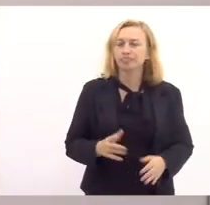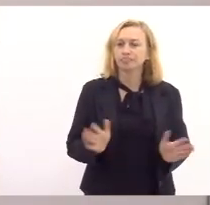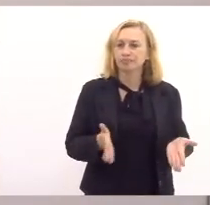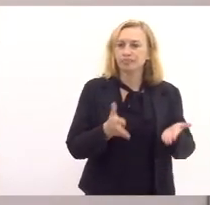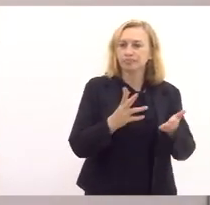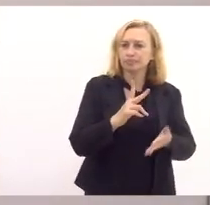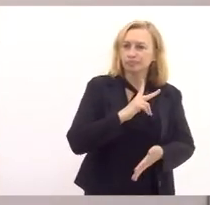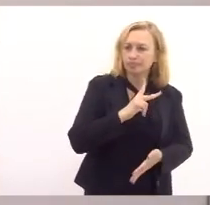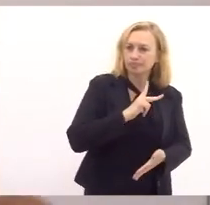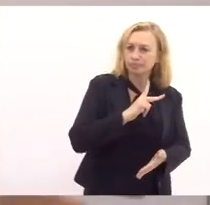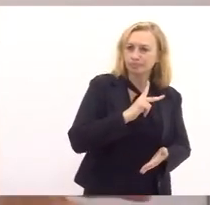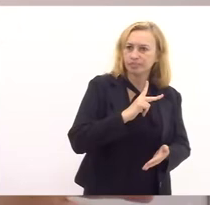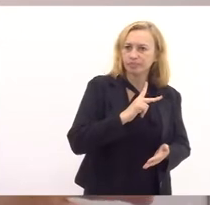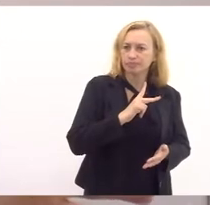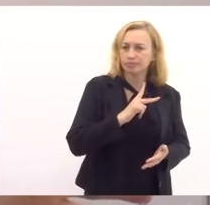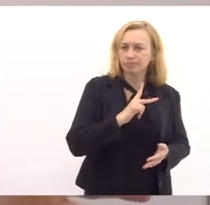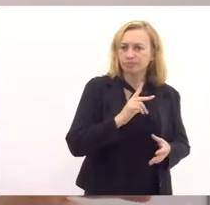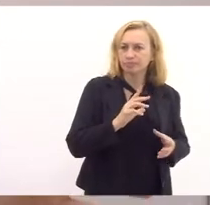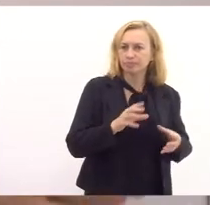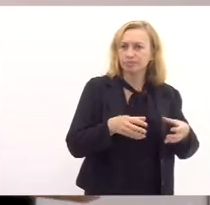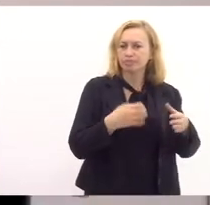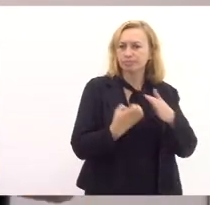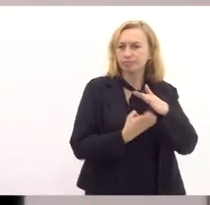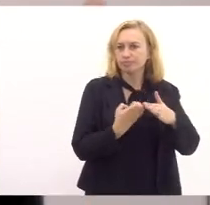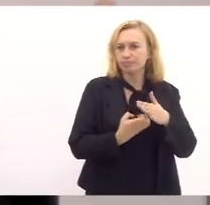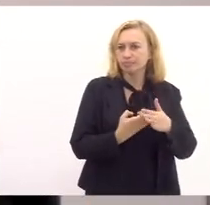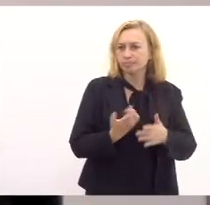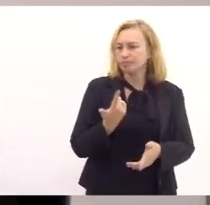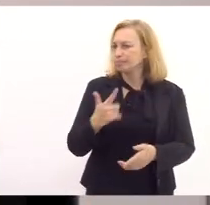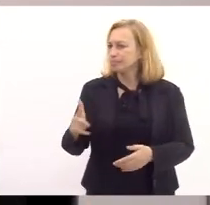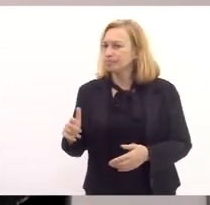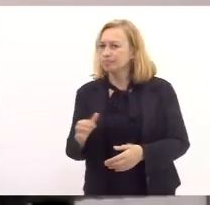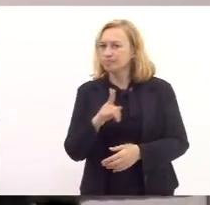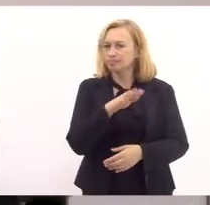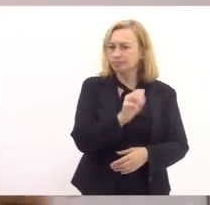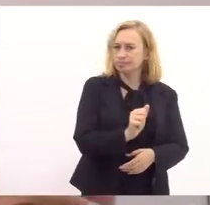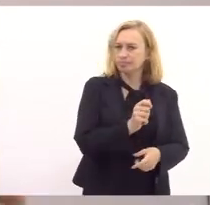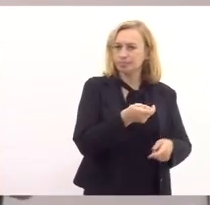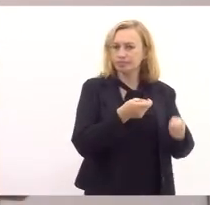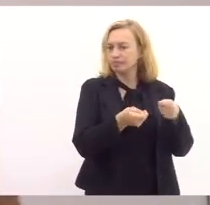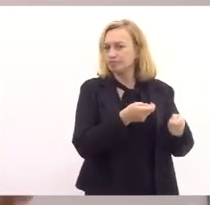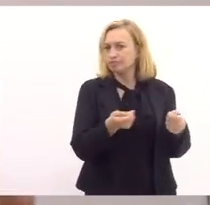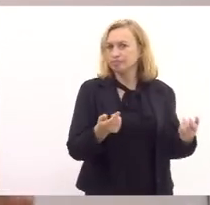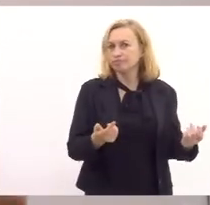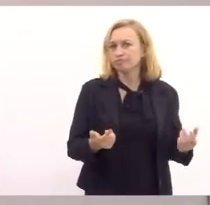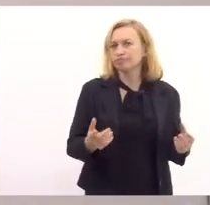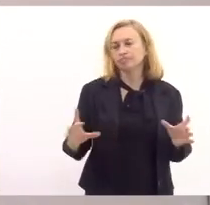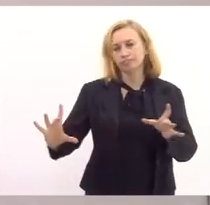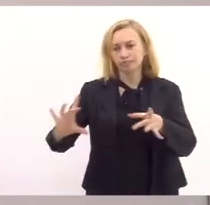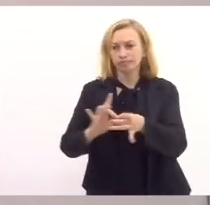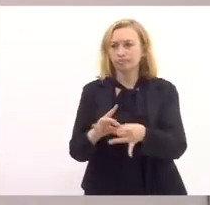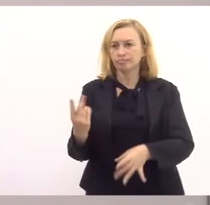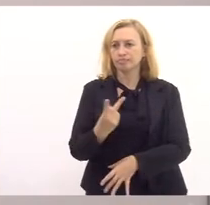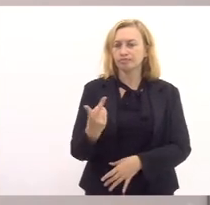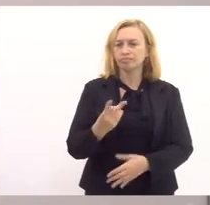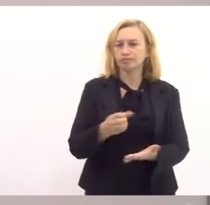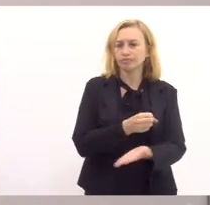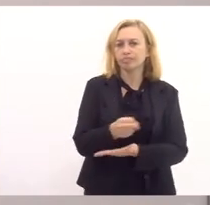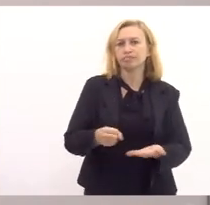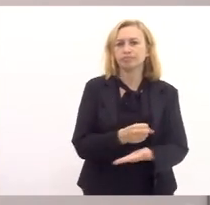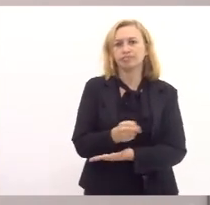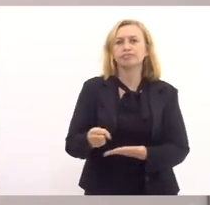privada sem agência. Essa é a questão básica. Essa é a questão básica. Então, eu queria chamar